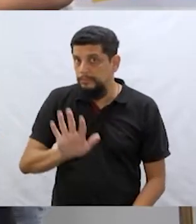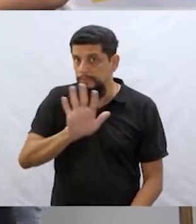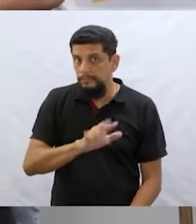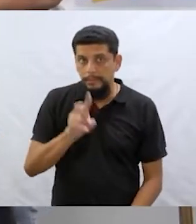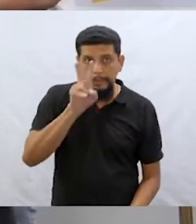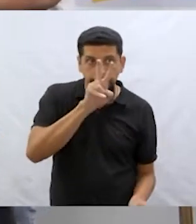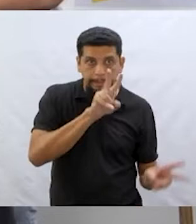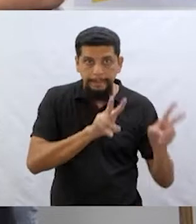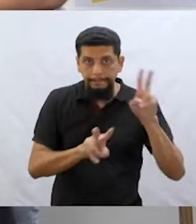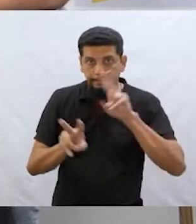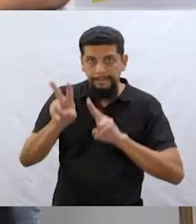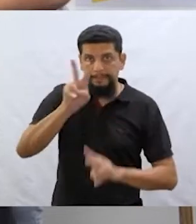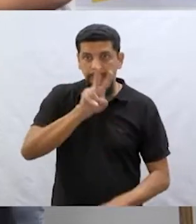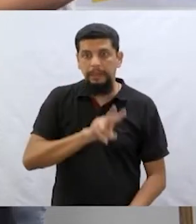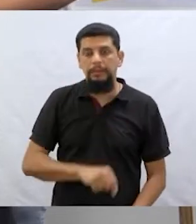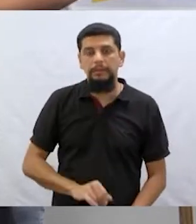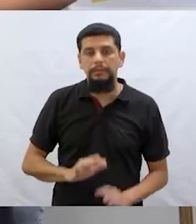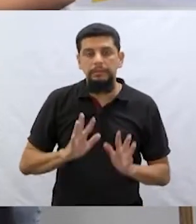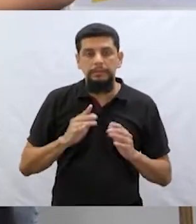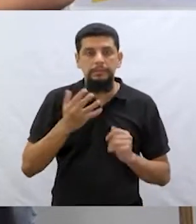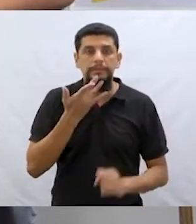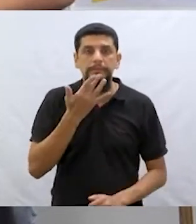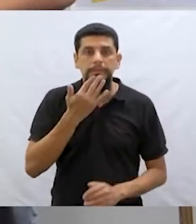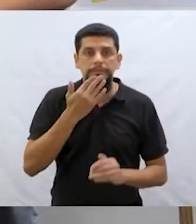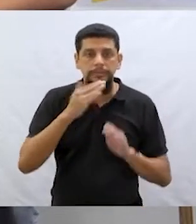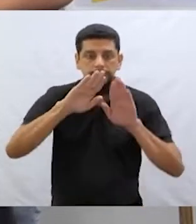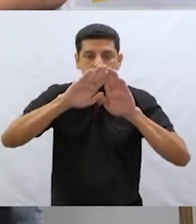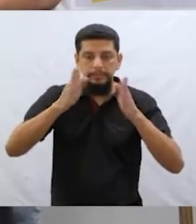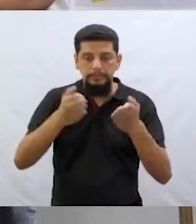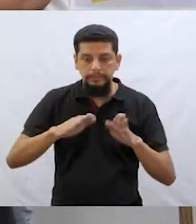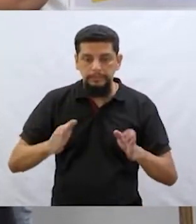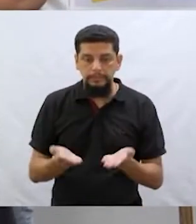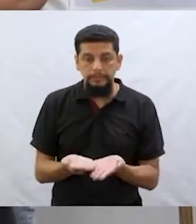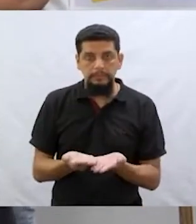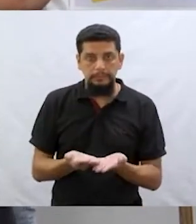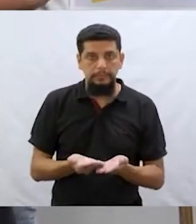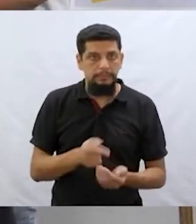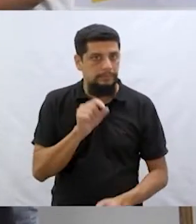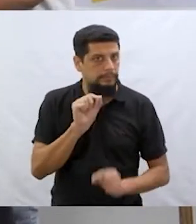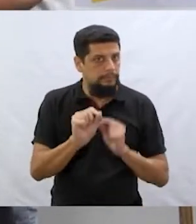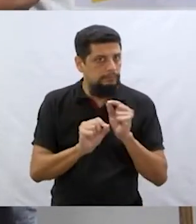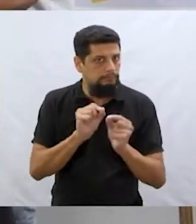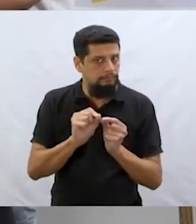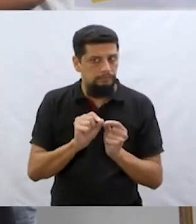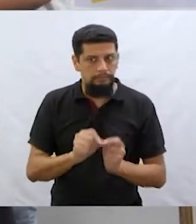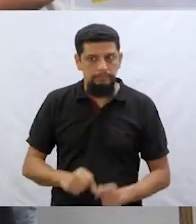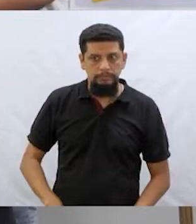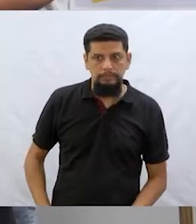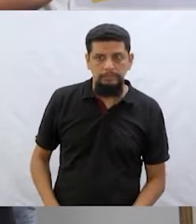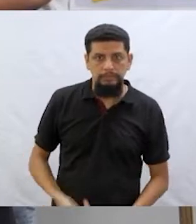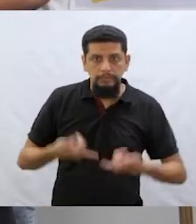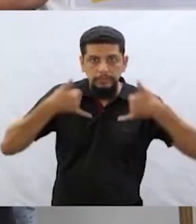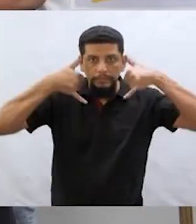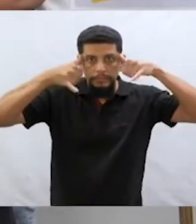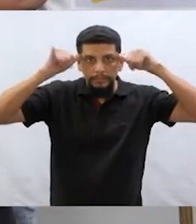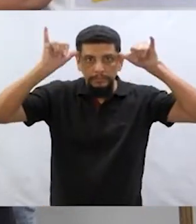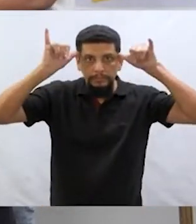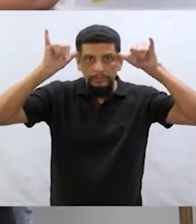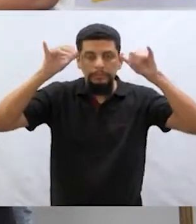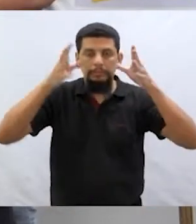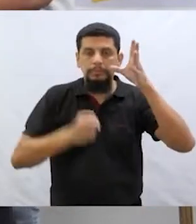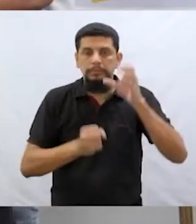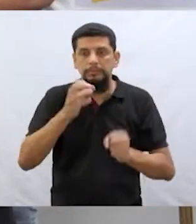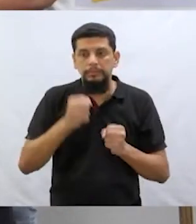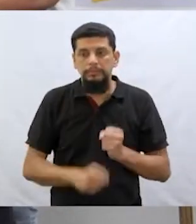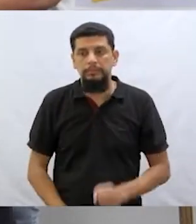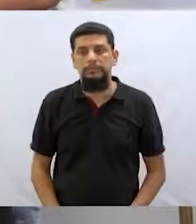aqui? Olhando ali aquela primeira lá em cima, toda colorida. Que aquilo ali é o quê? Olha, debaixo é um